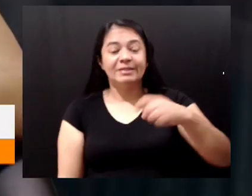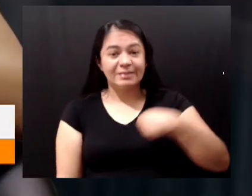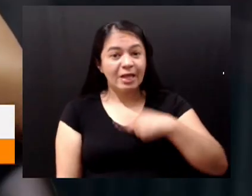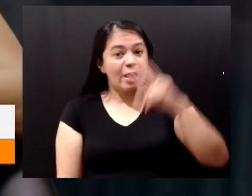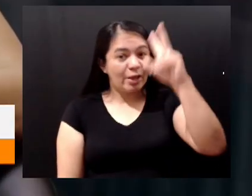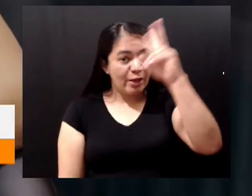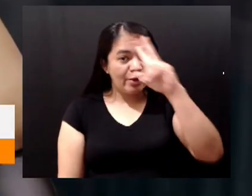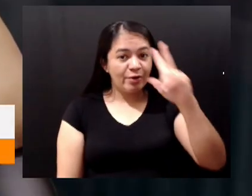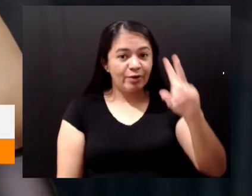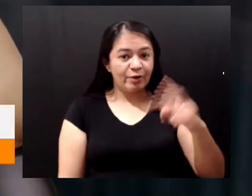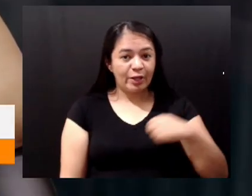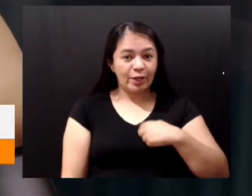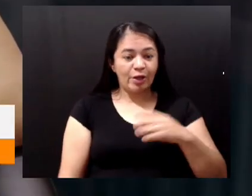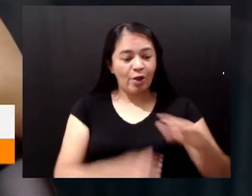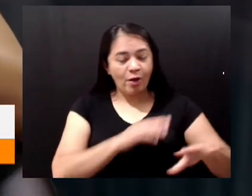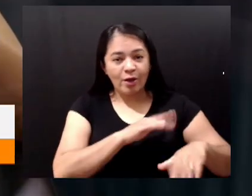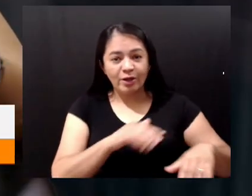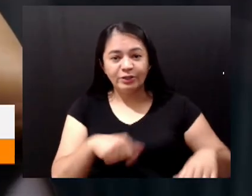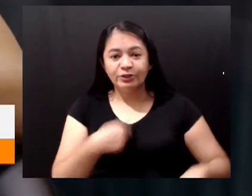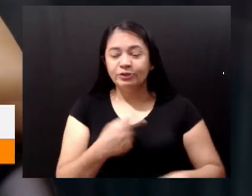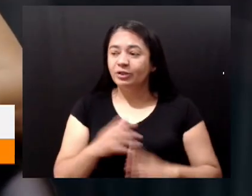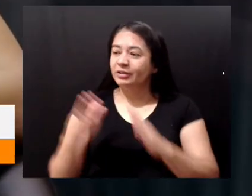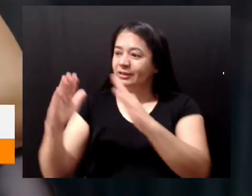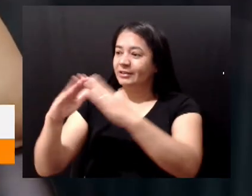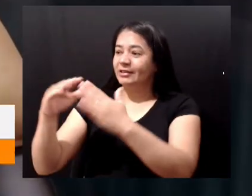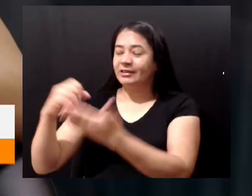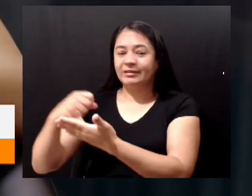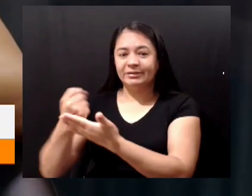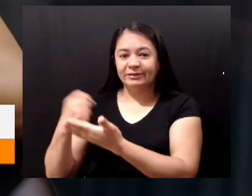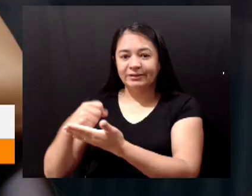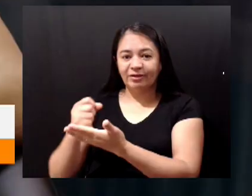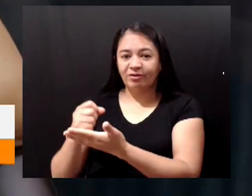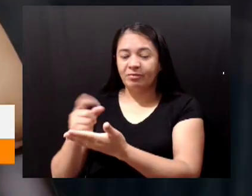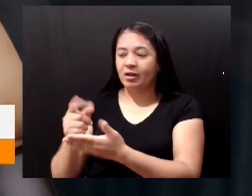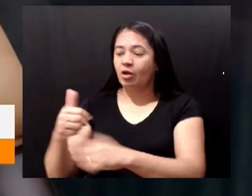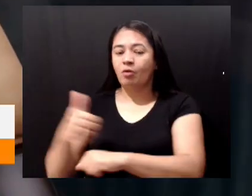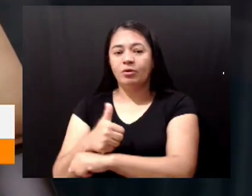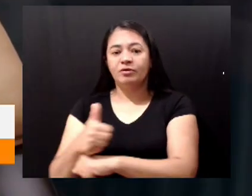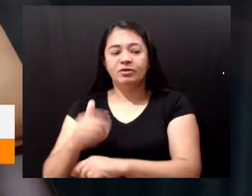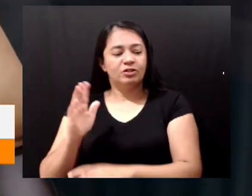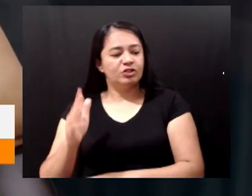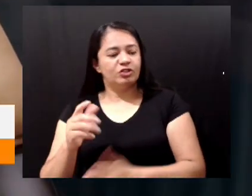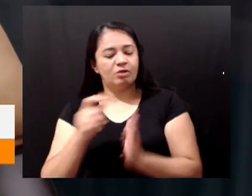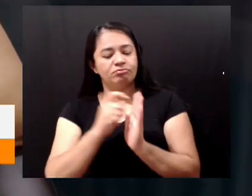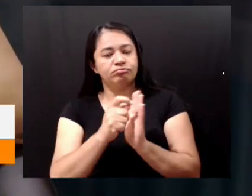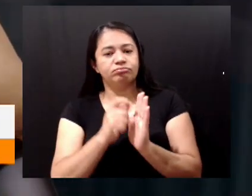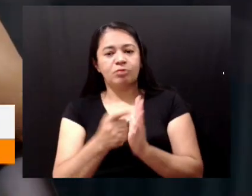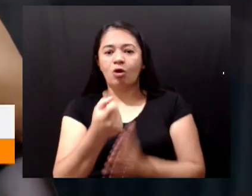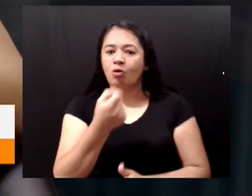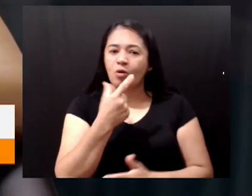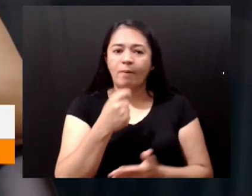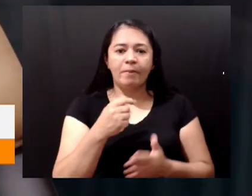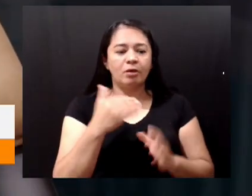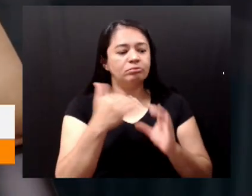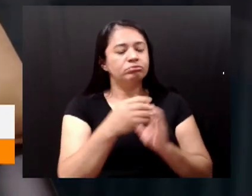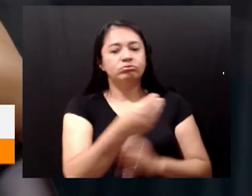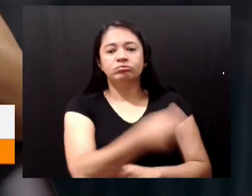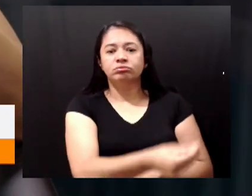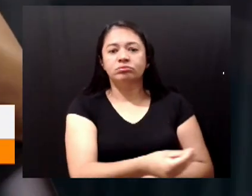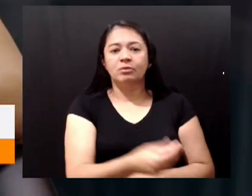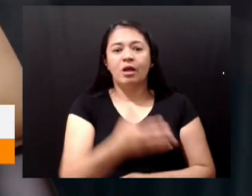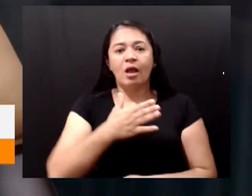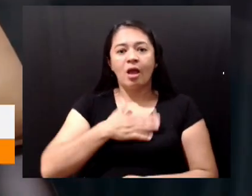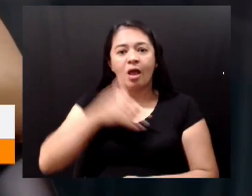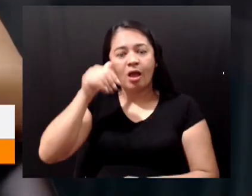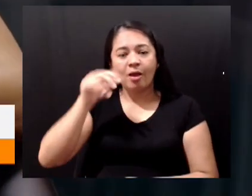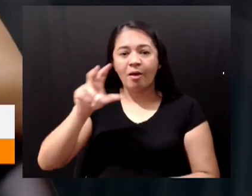infância, nós íamos na farmácia, às vezes o farmacêutico mesmo já prescrevia uma medicação, Isso, né, minha avó até falava: "Ah, vou